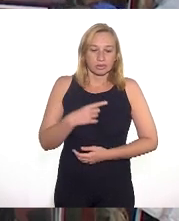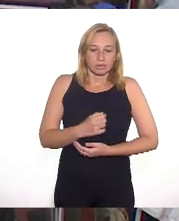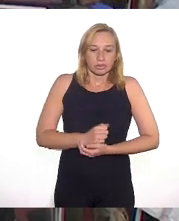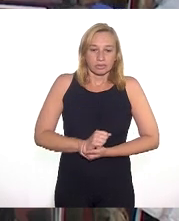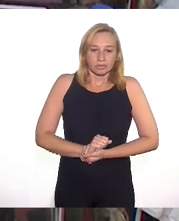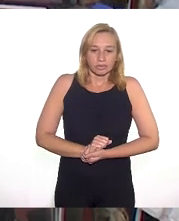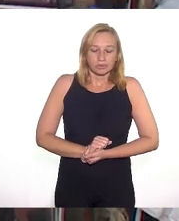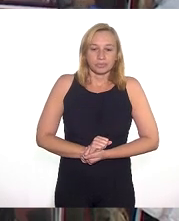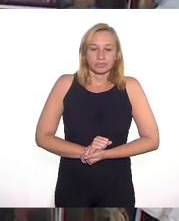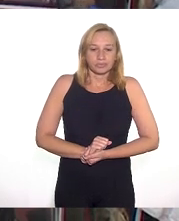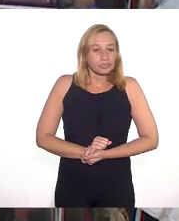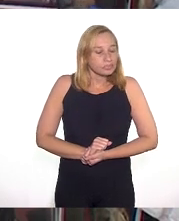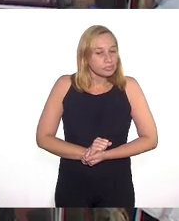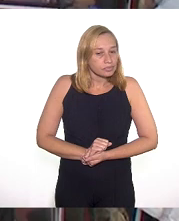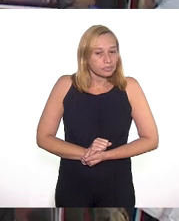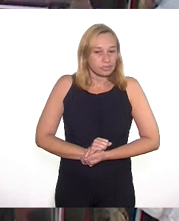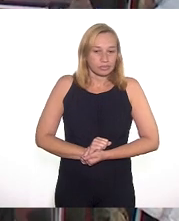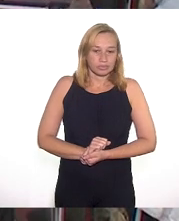pessoas